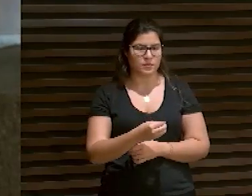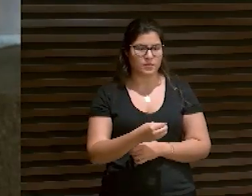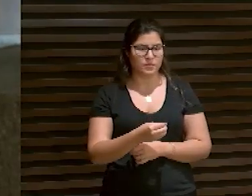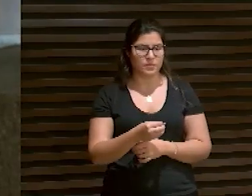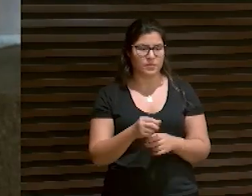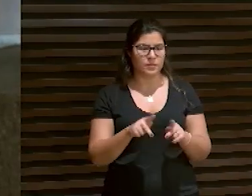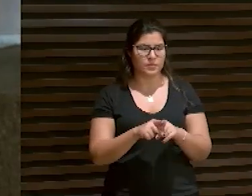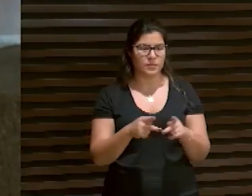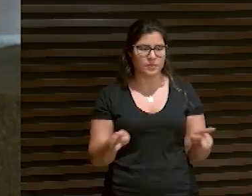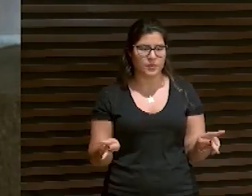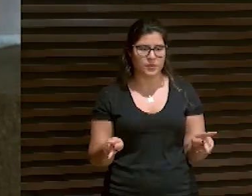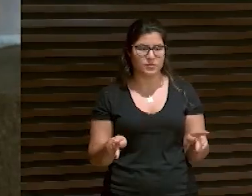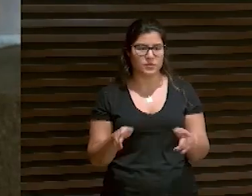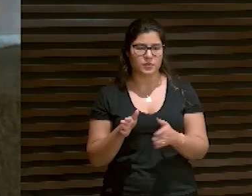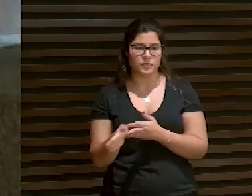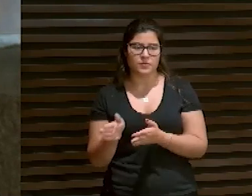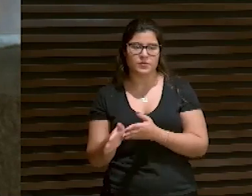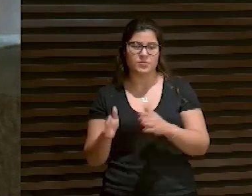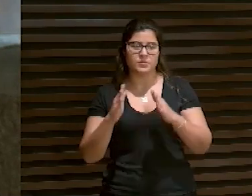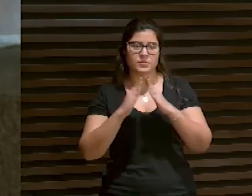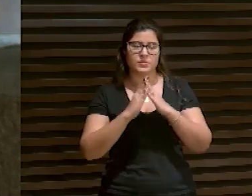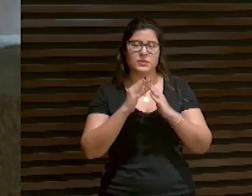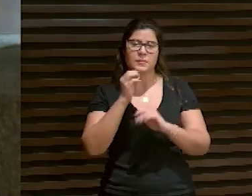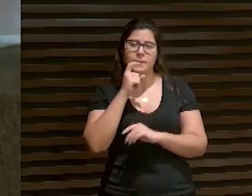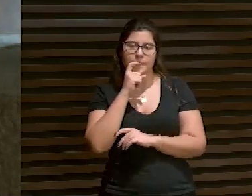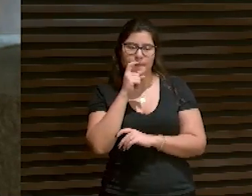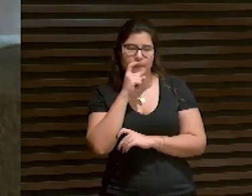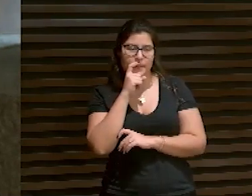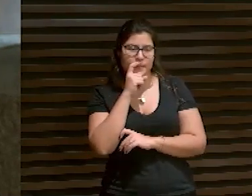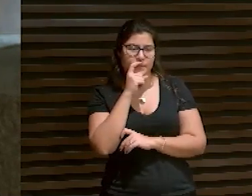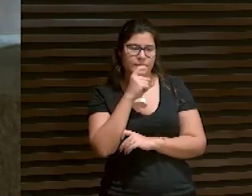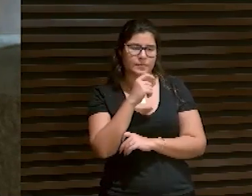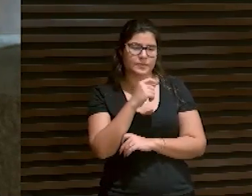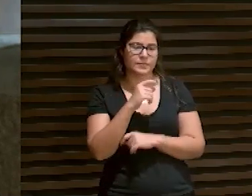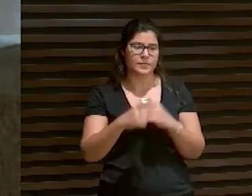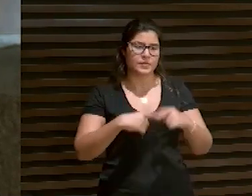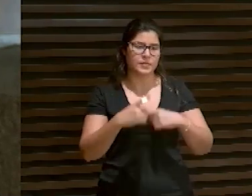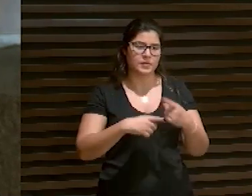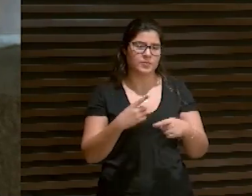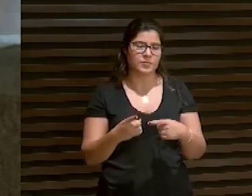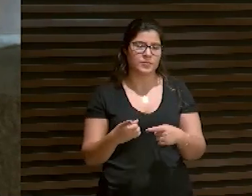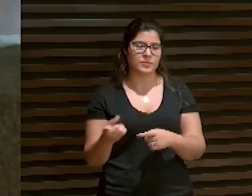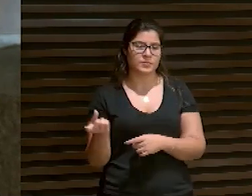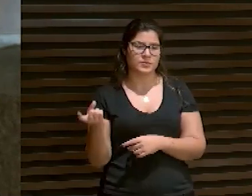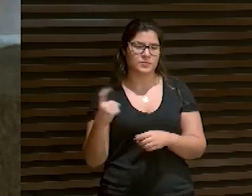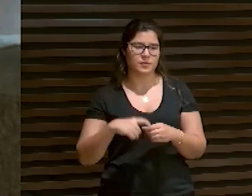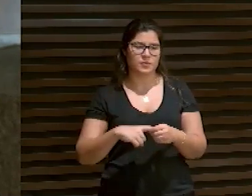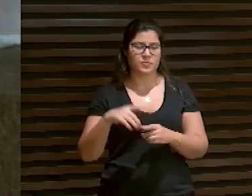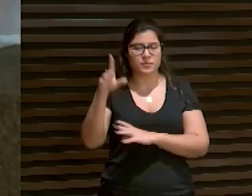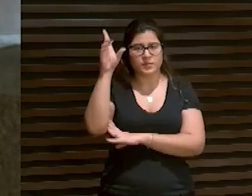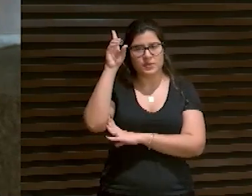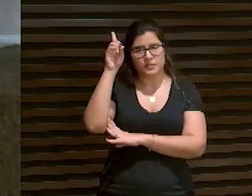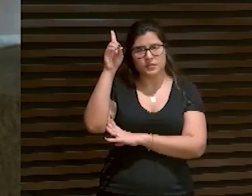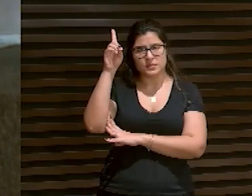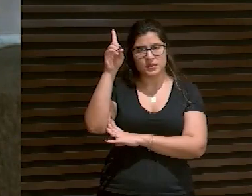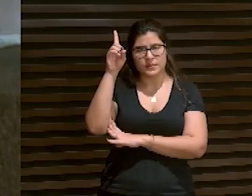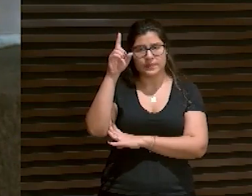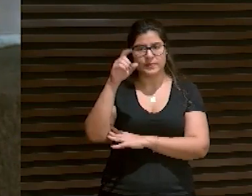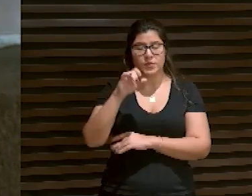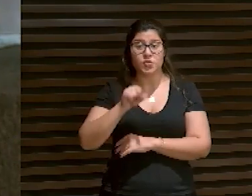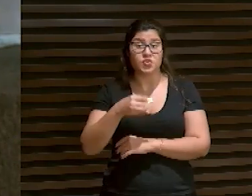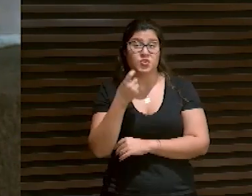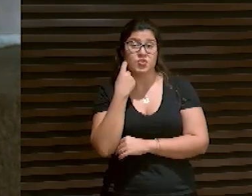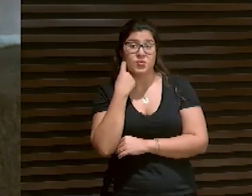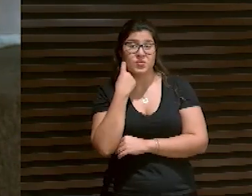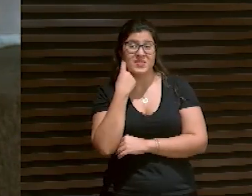várias situações, ele volta até Deus. E temos no capítulo 2 de Jonas, aonde o texto fala que Jonas está